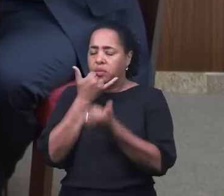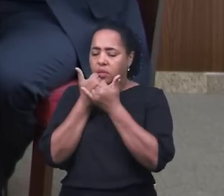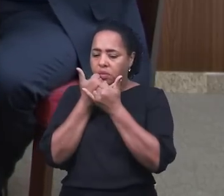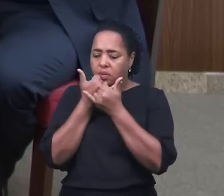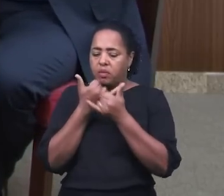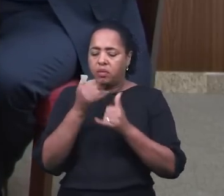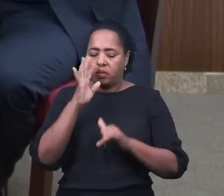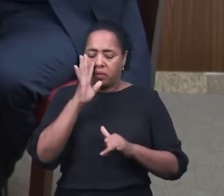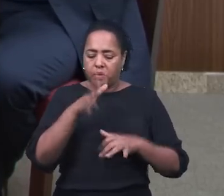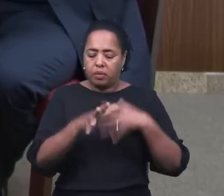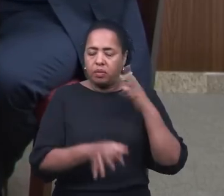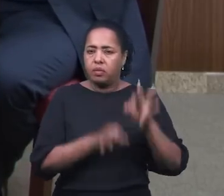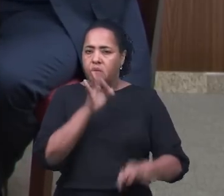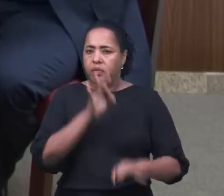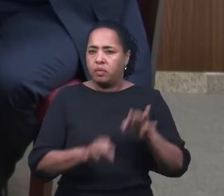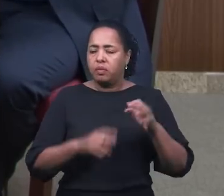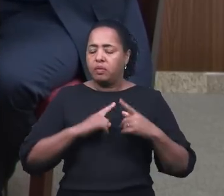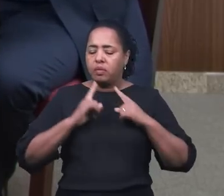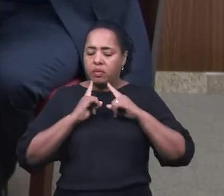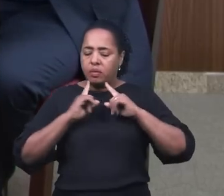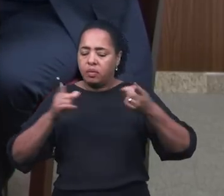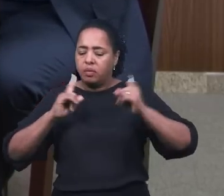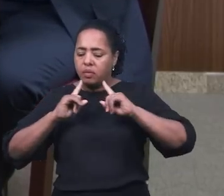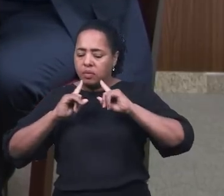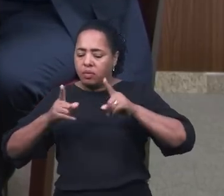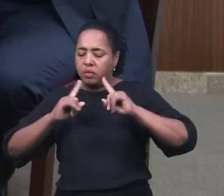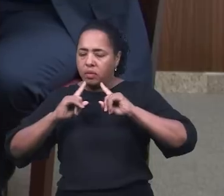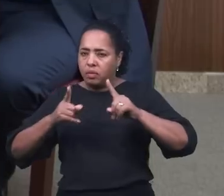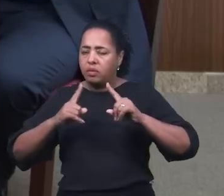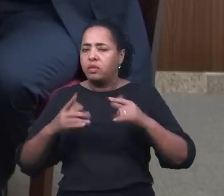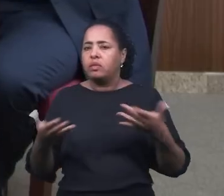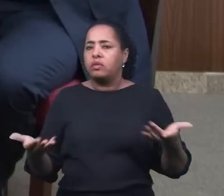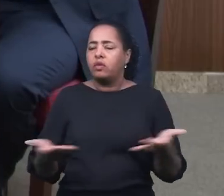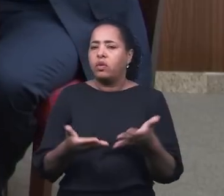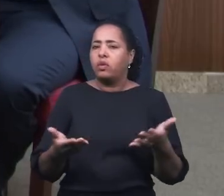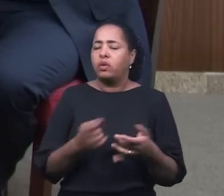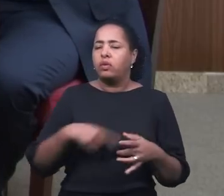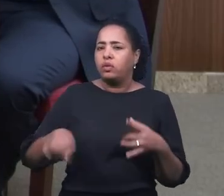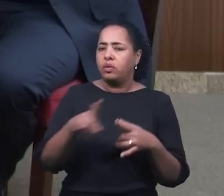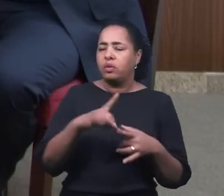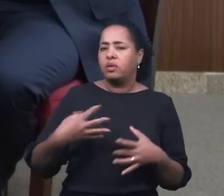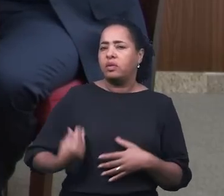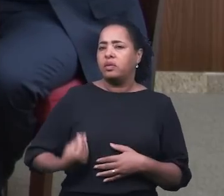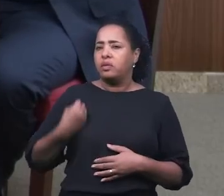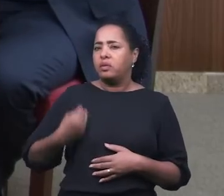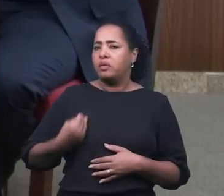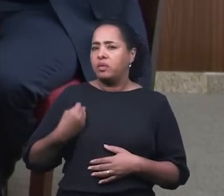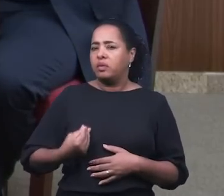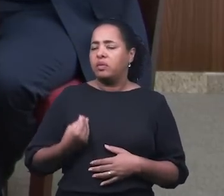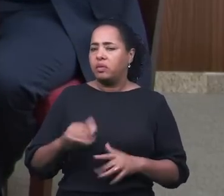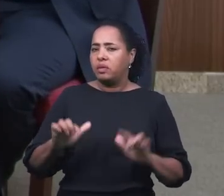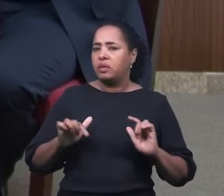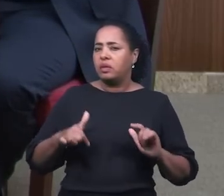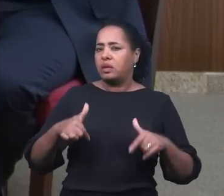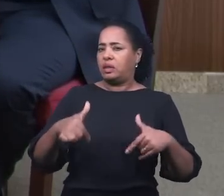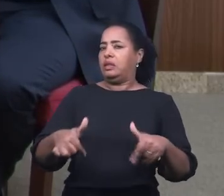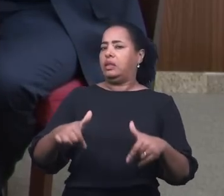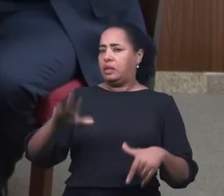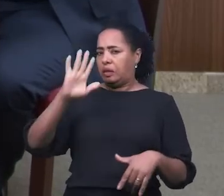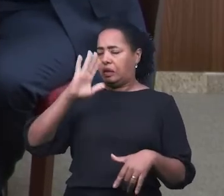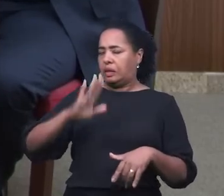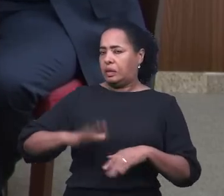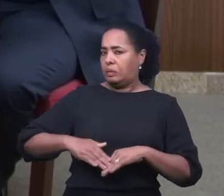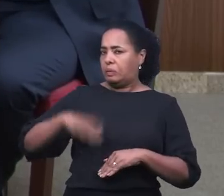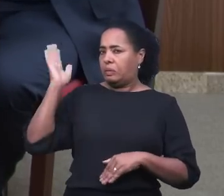juízo contra aqueles que blasfemam contra o Espírito Santo. Então hoje nós estamos vivendo os grandes feitos de Davi,